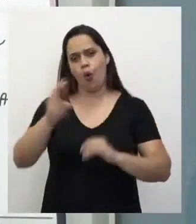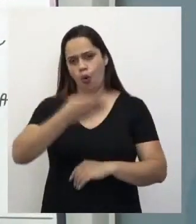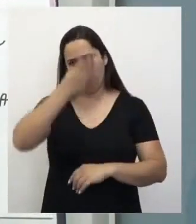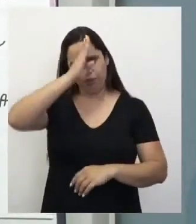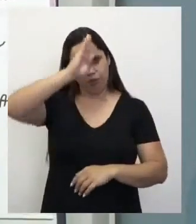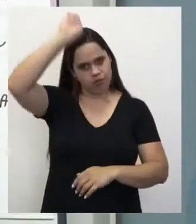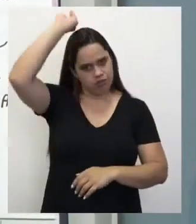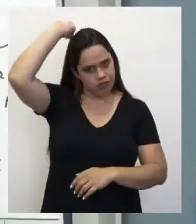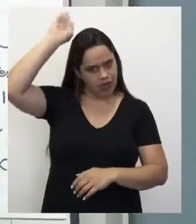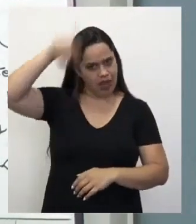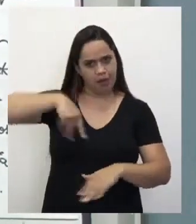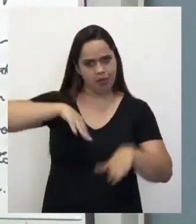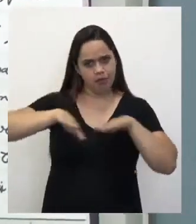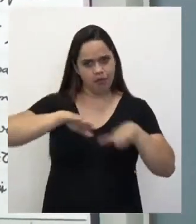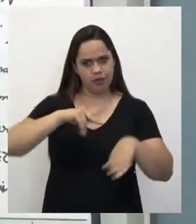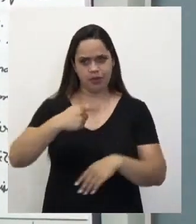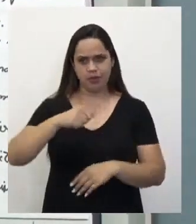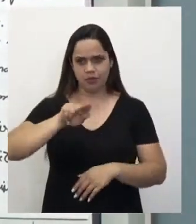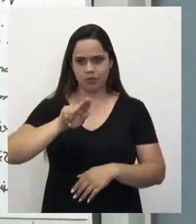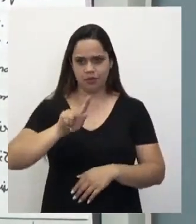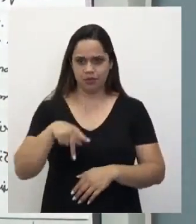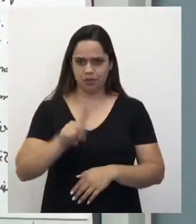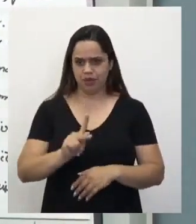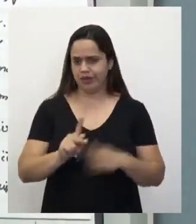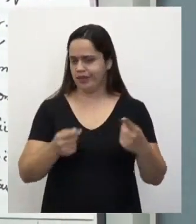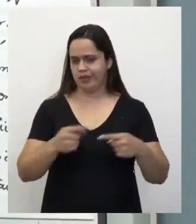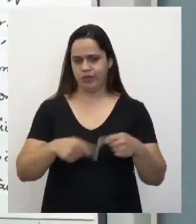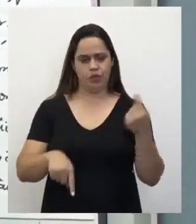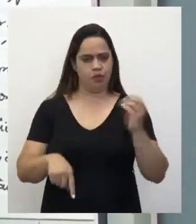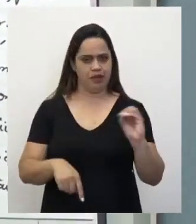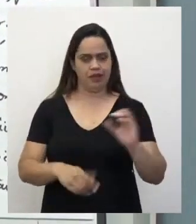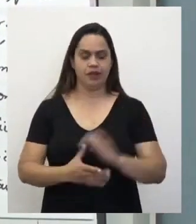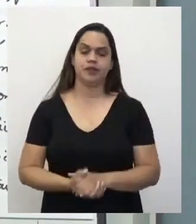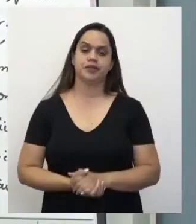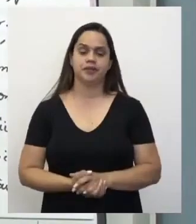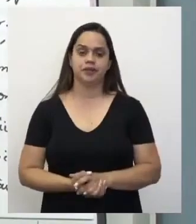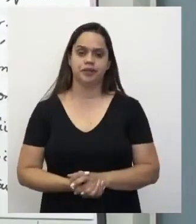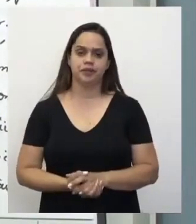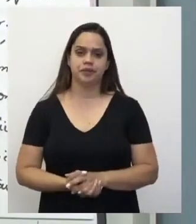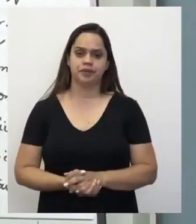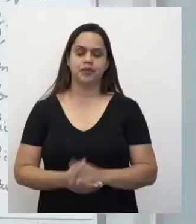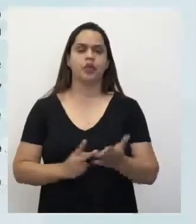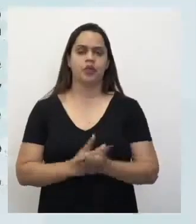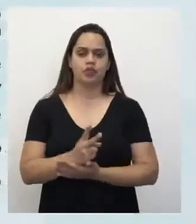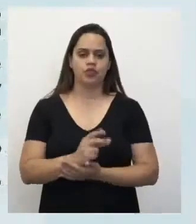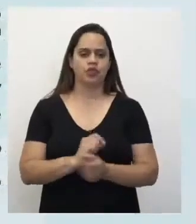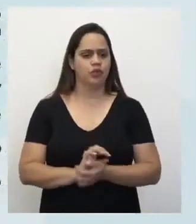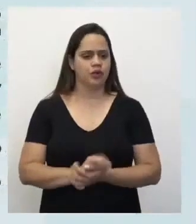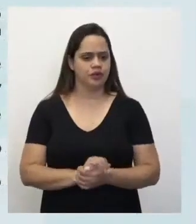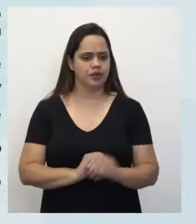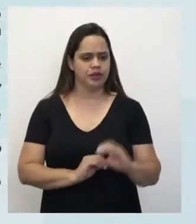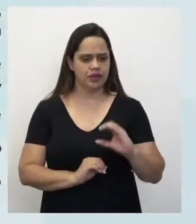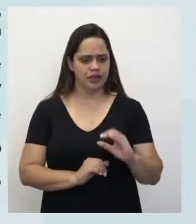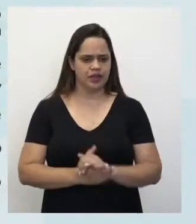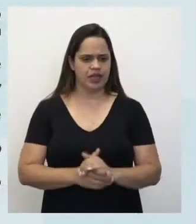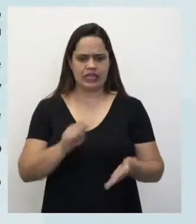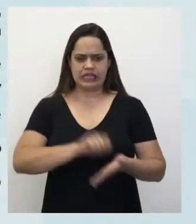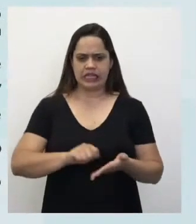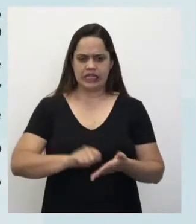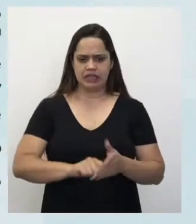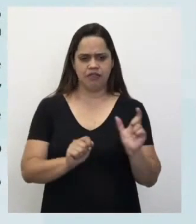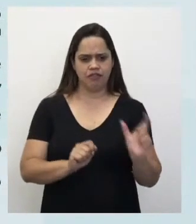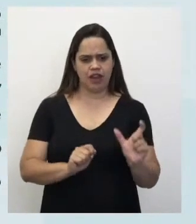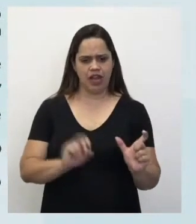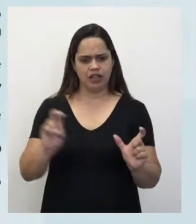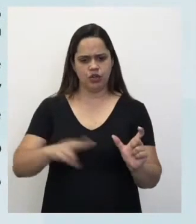é do movimento punk. Então, não poderia ter nada a ver com hip hop, tá? E, continuando aí, a C, escrita de frases